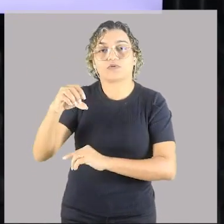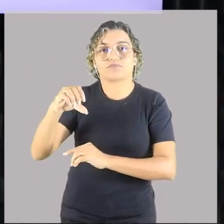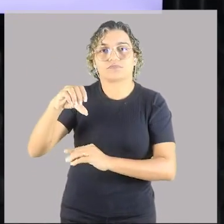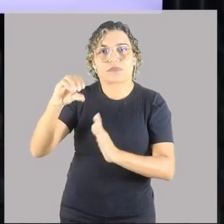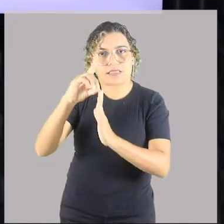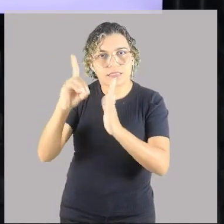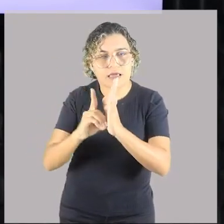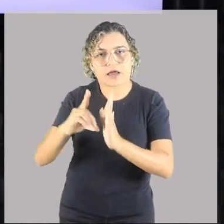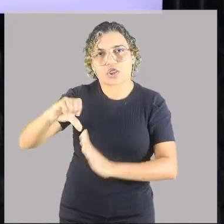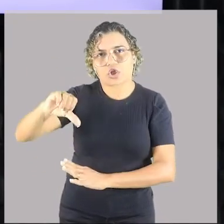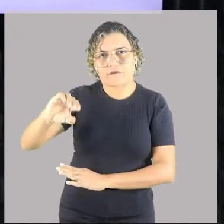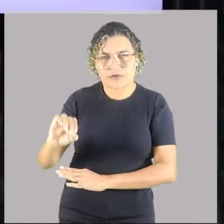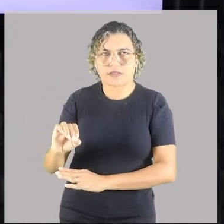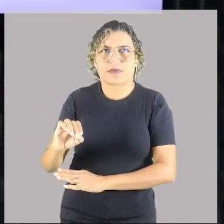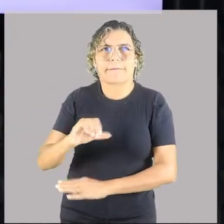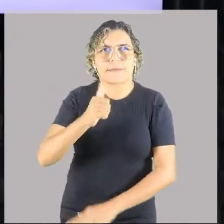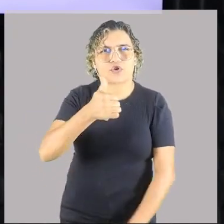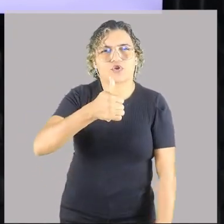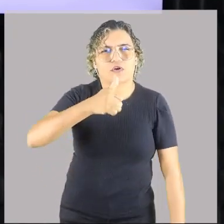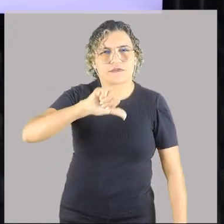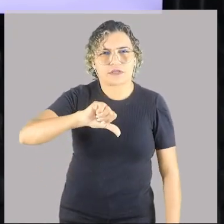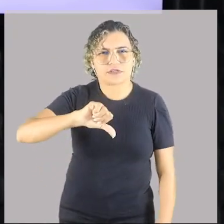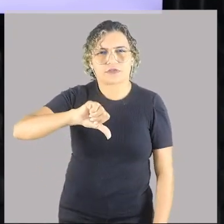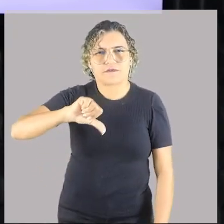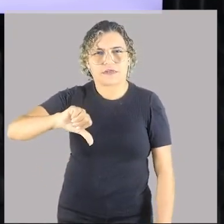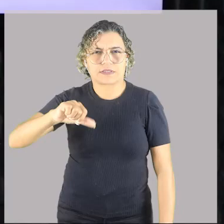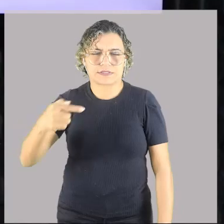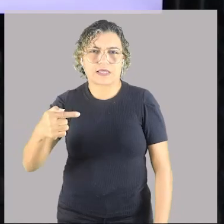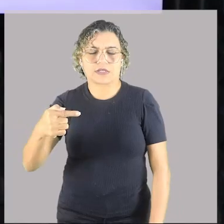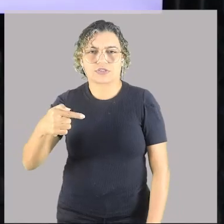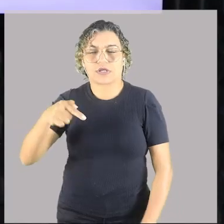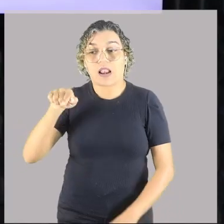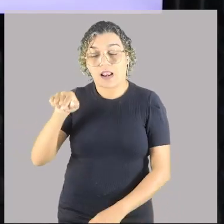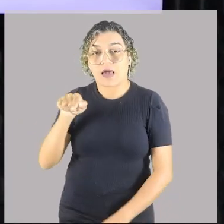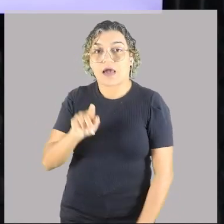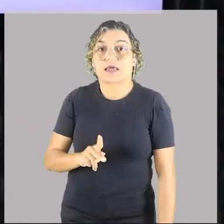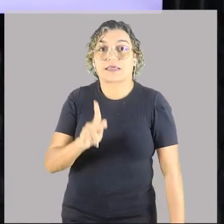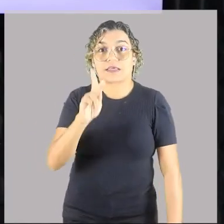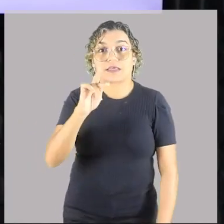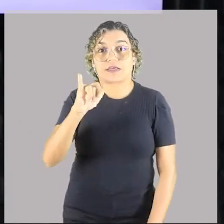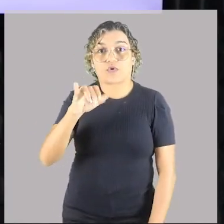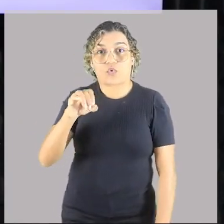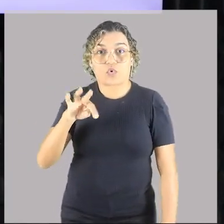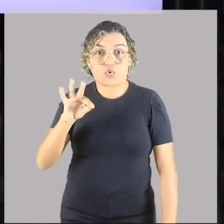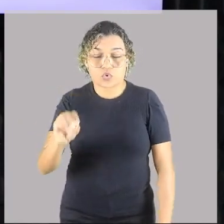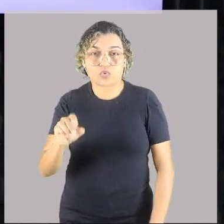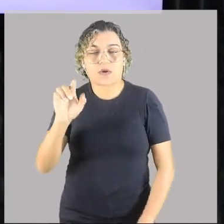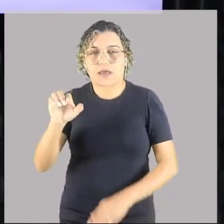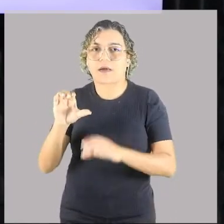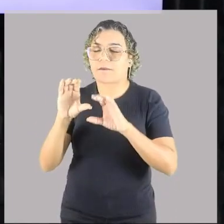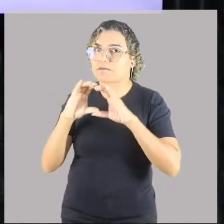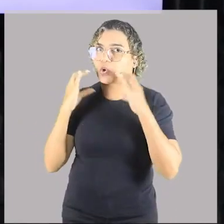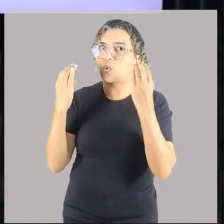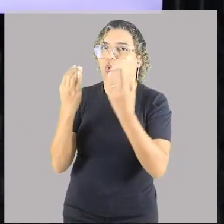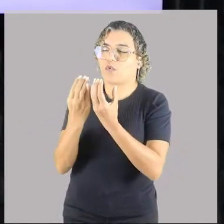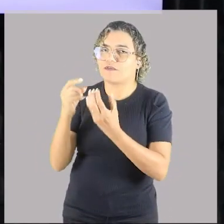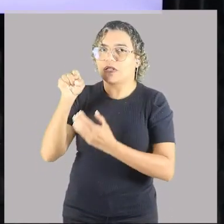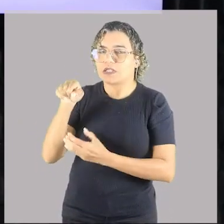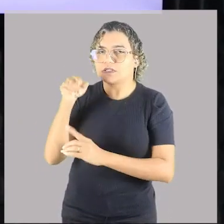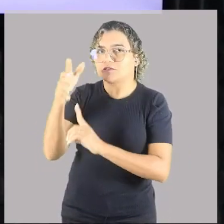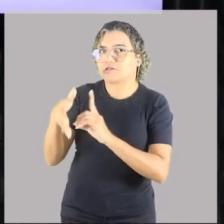90, mais precisamente 1997, Quioto foi uma conferência que já